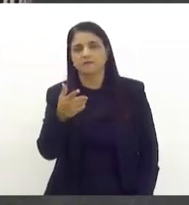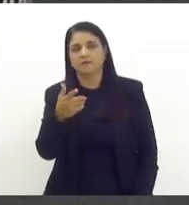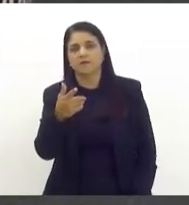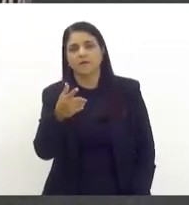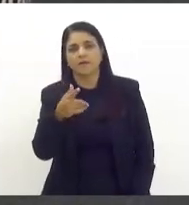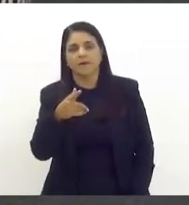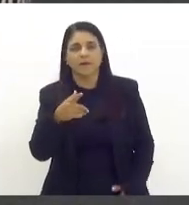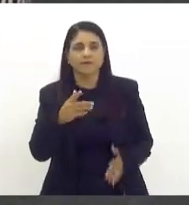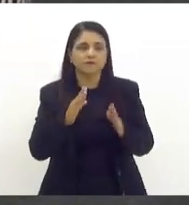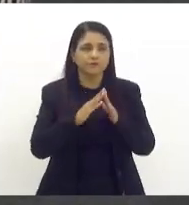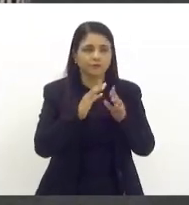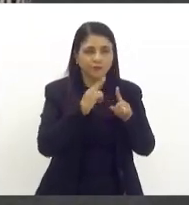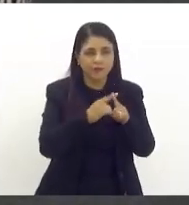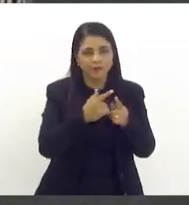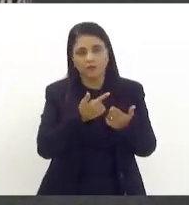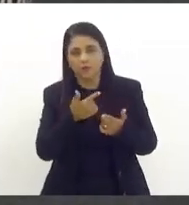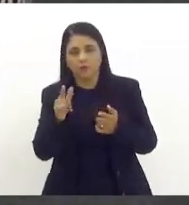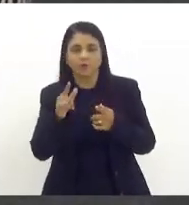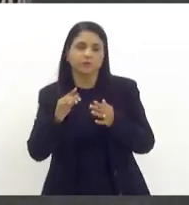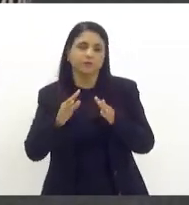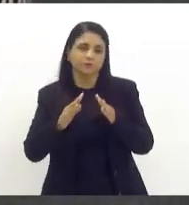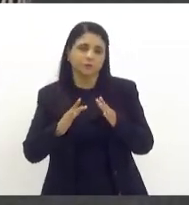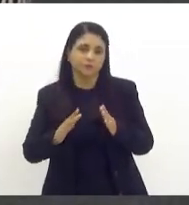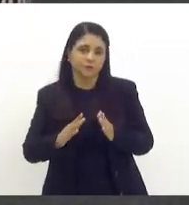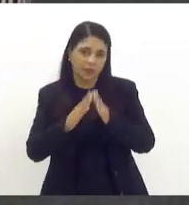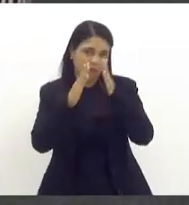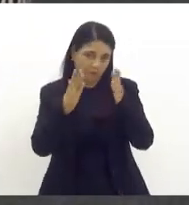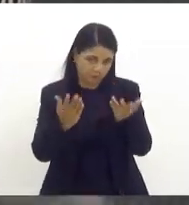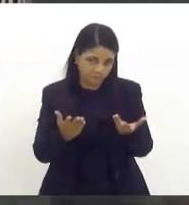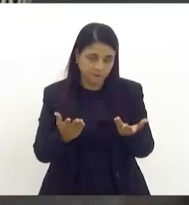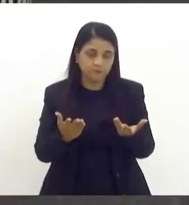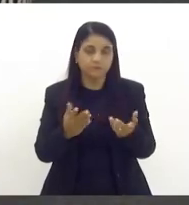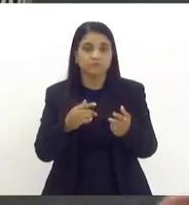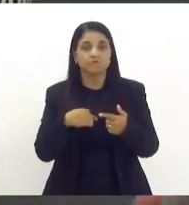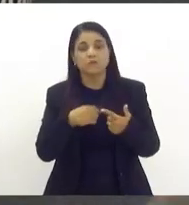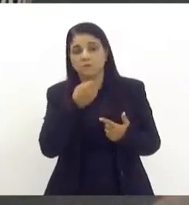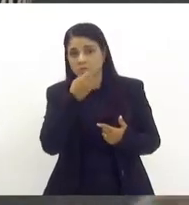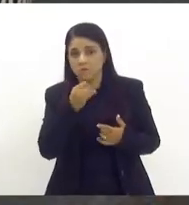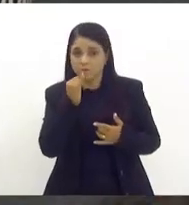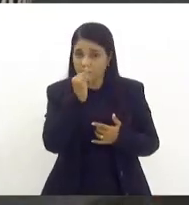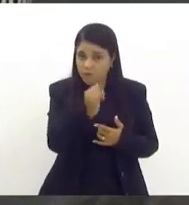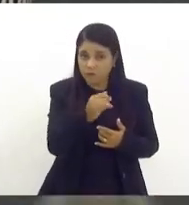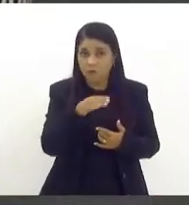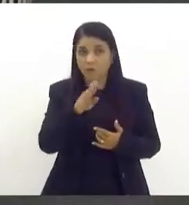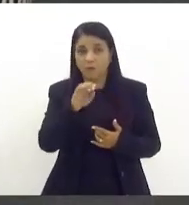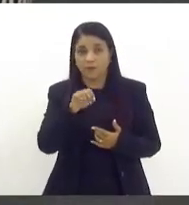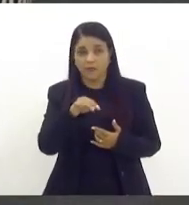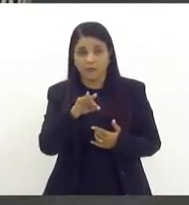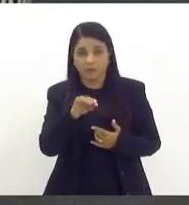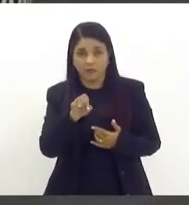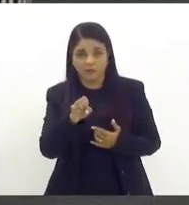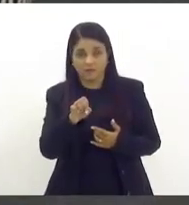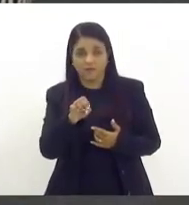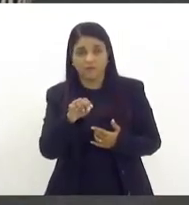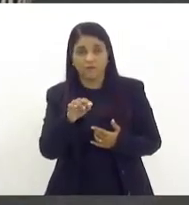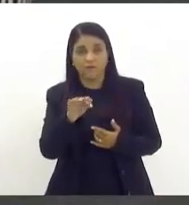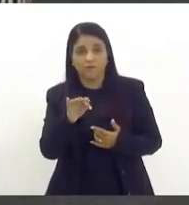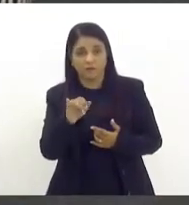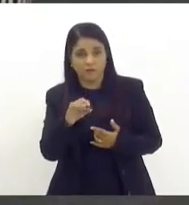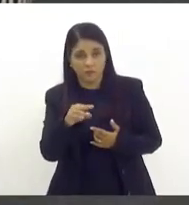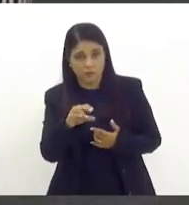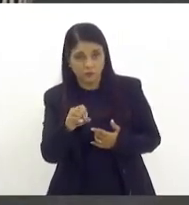templos de qualquer outro curto é importante também dizer que esse benefício vigorava no Rio de Janeiro na forma de lei